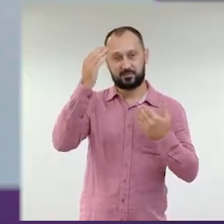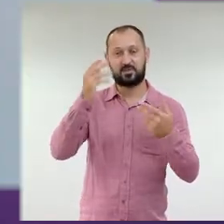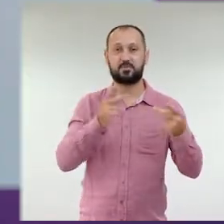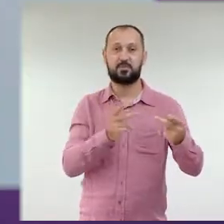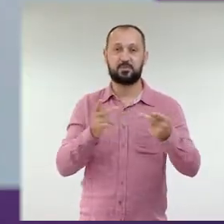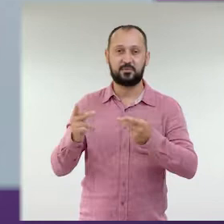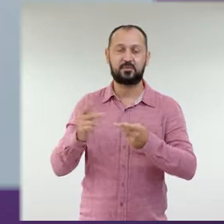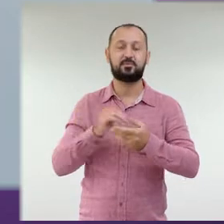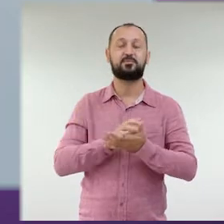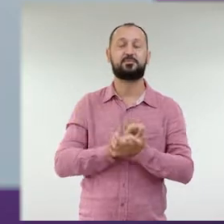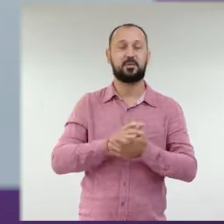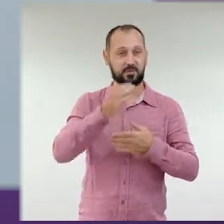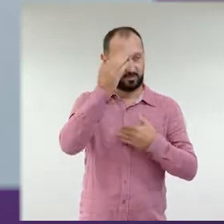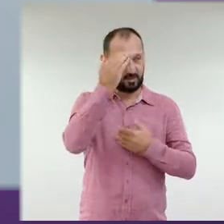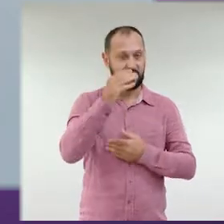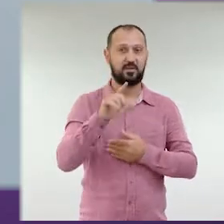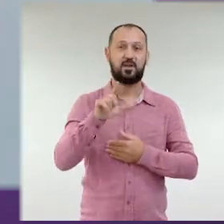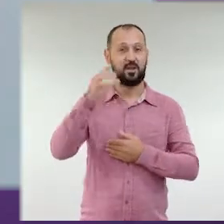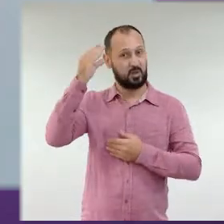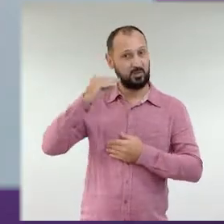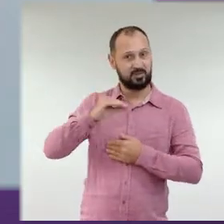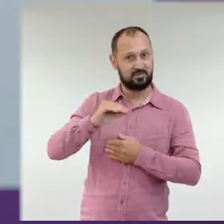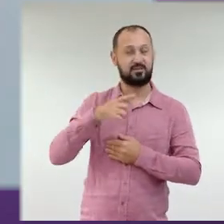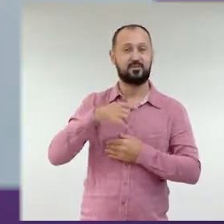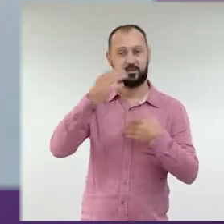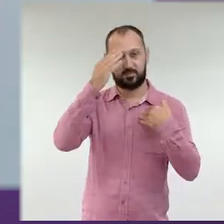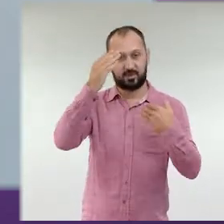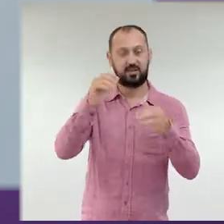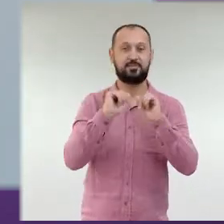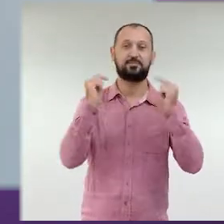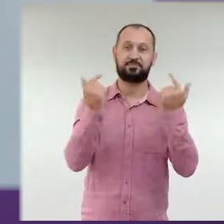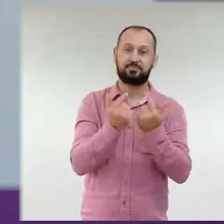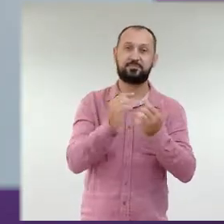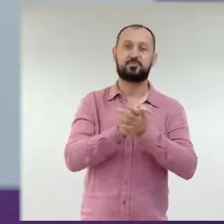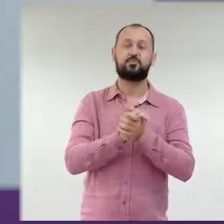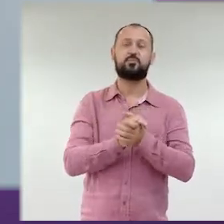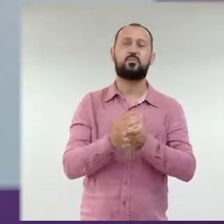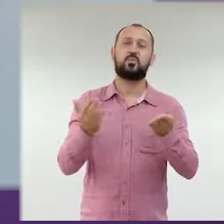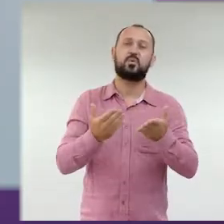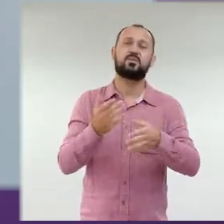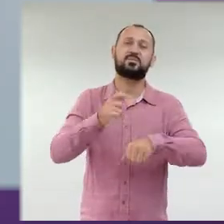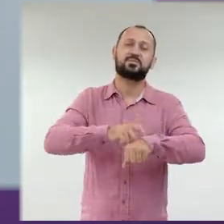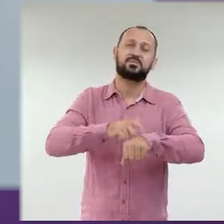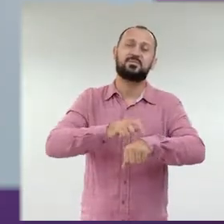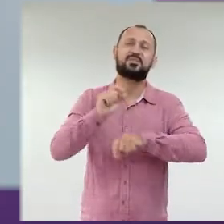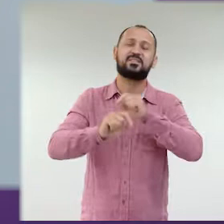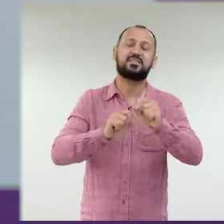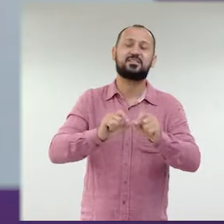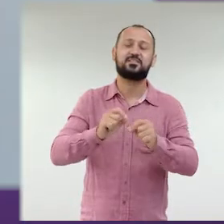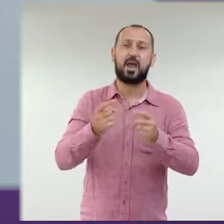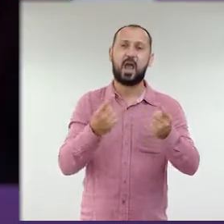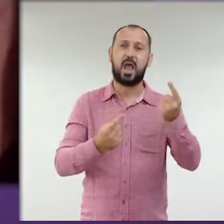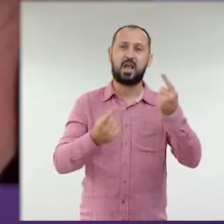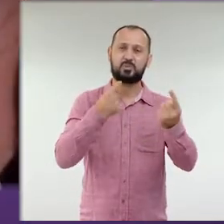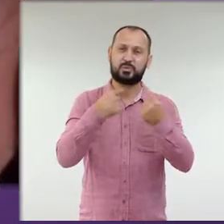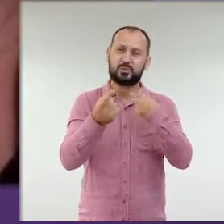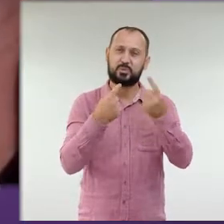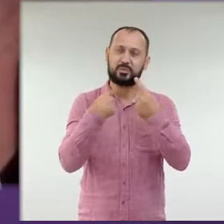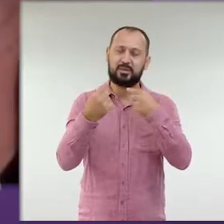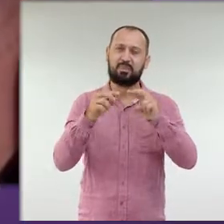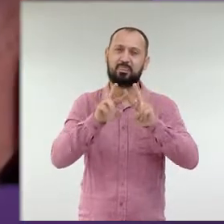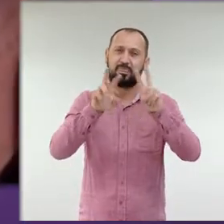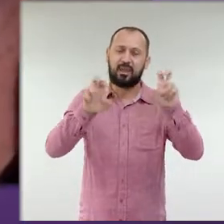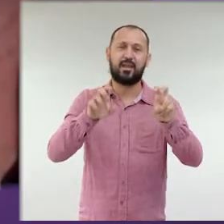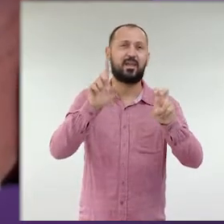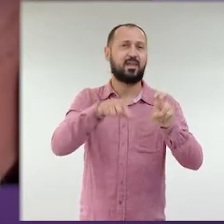programa. Obrigada pelo convite, obrigada, Luciana, obrigada, Assembleia Legislativa. Este é um momento que a gente vai